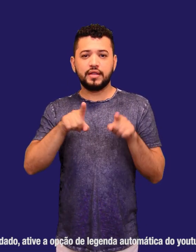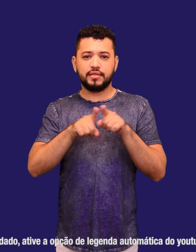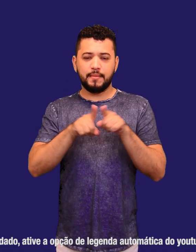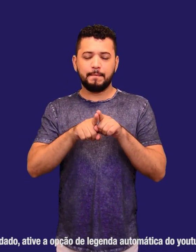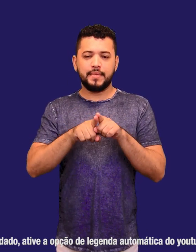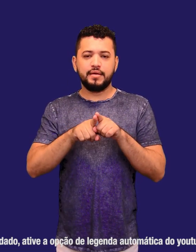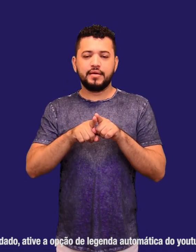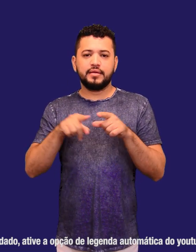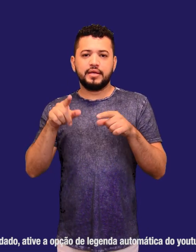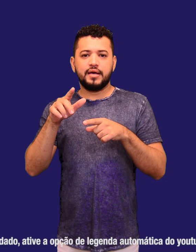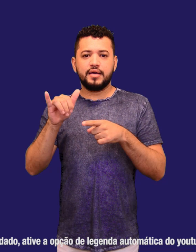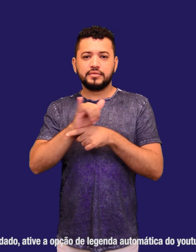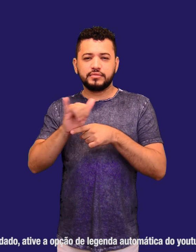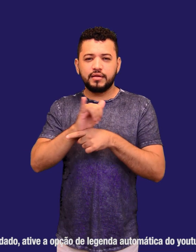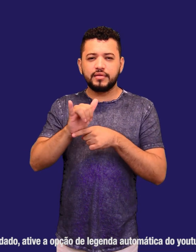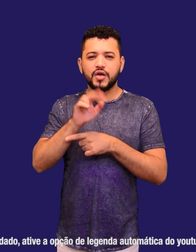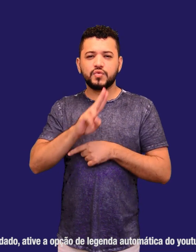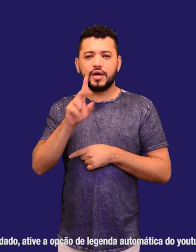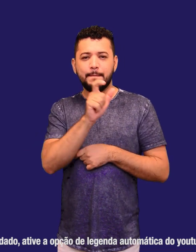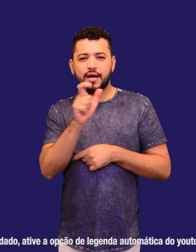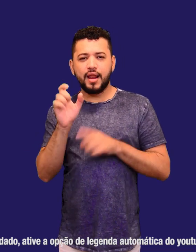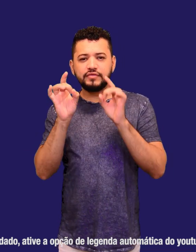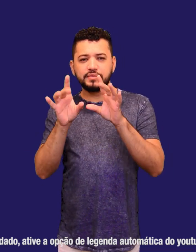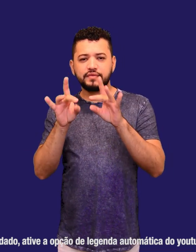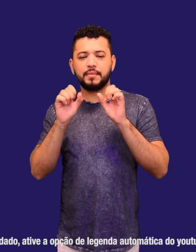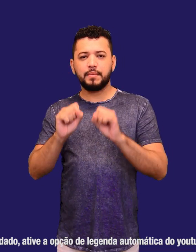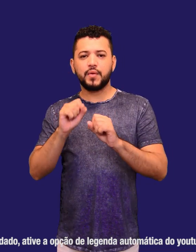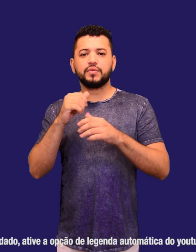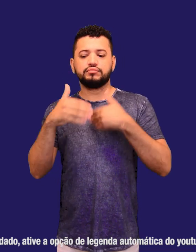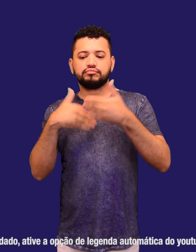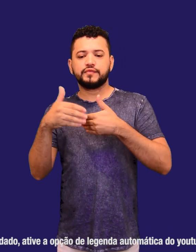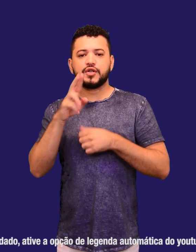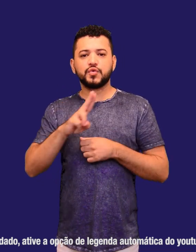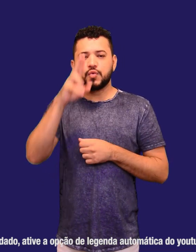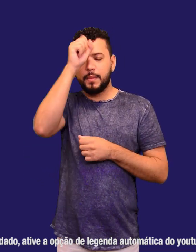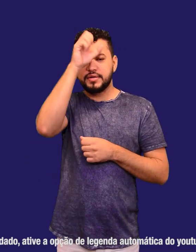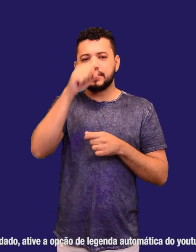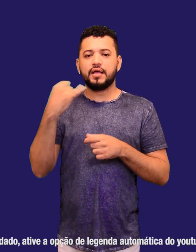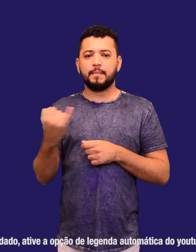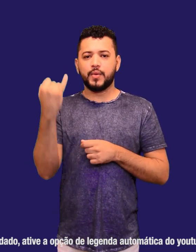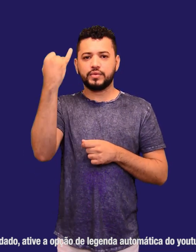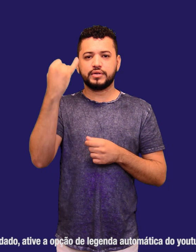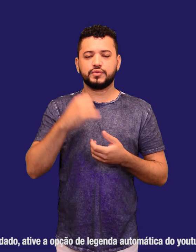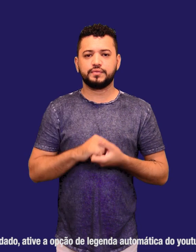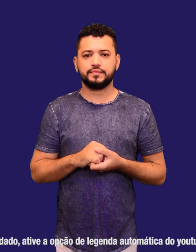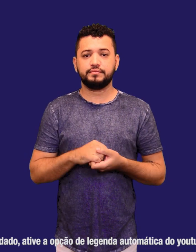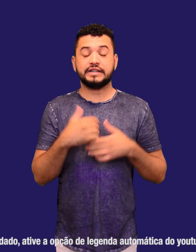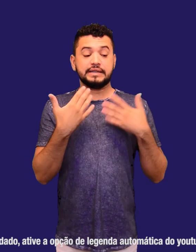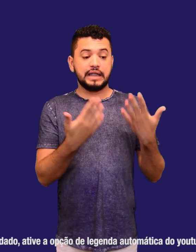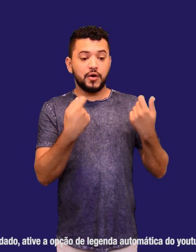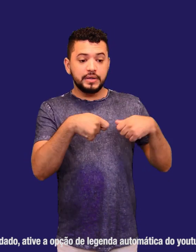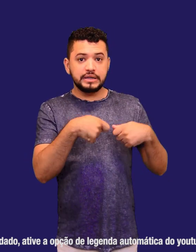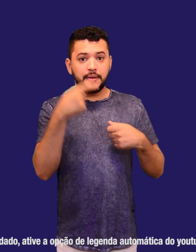ser estratégico utilizando palavras-chave também se tornou um aprendizado muito importante. Ou seja, a gente tem que pensar